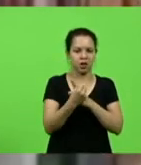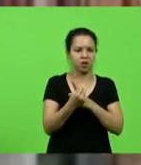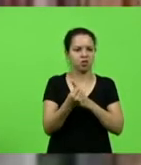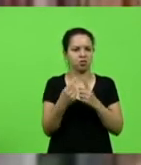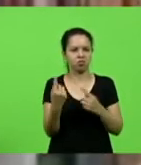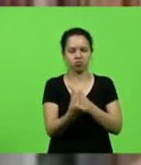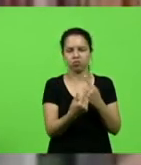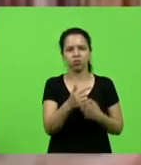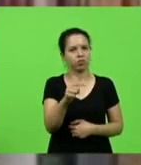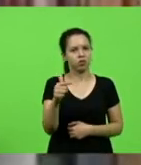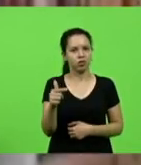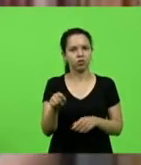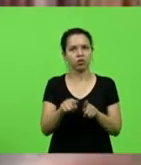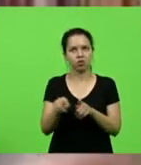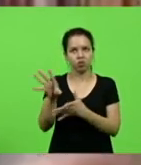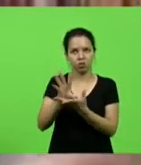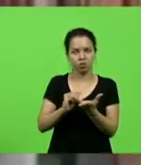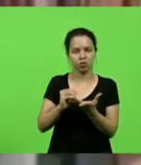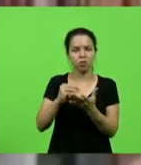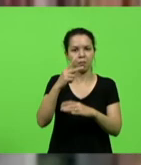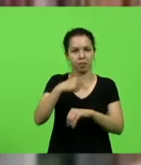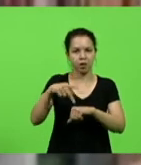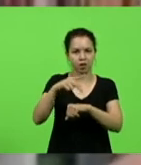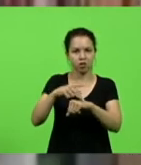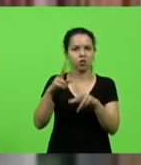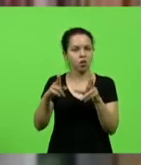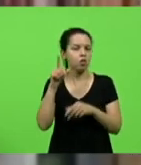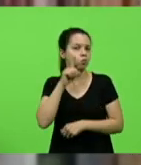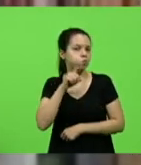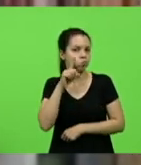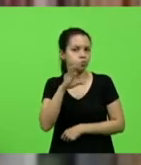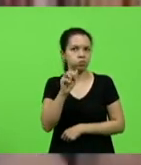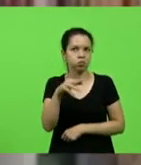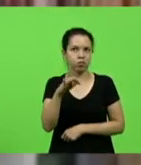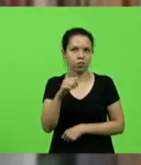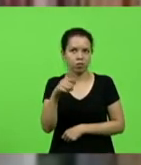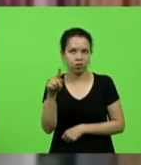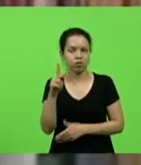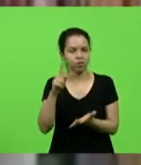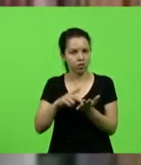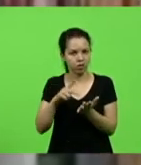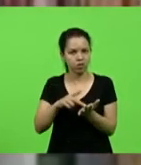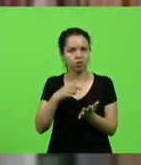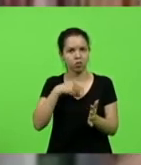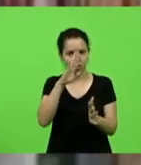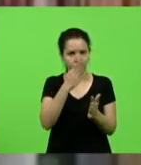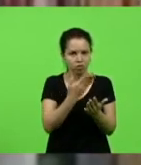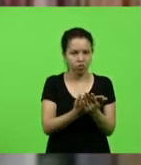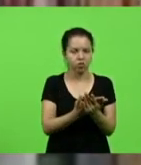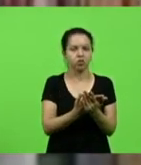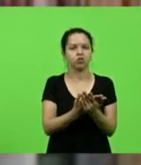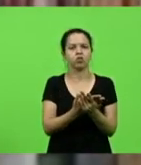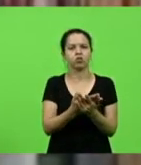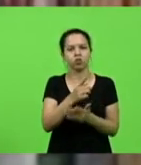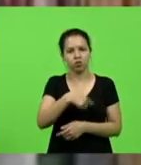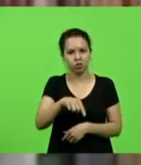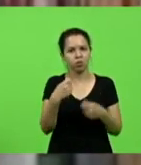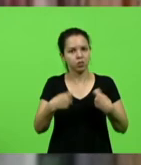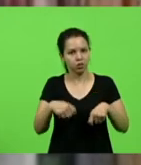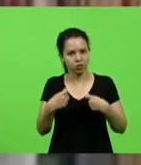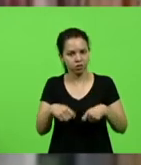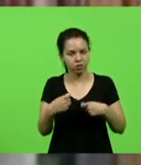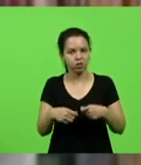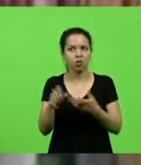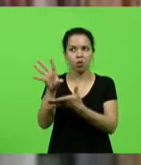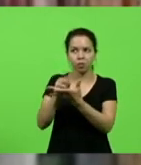em países de primeiro mundo, como Estados Unidos, Canadá e Singapura. É verdade. Eu acredito, no entanto, que a gente deve sim se espelhar em países